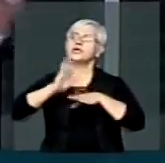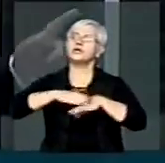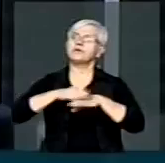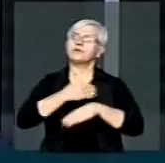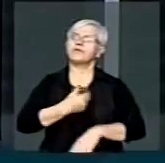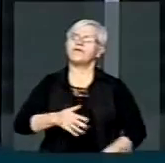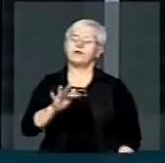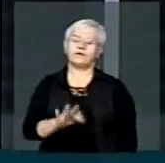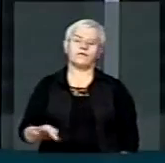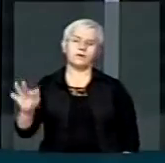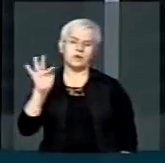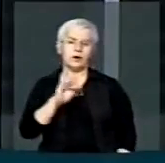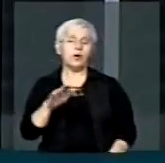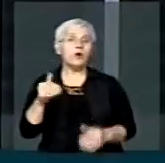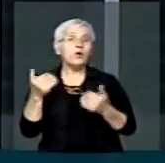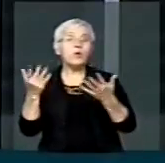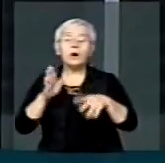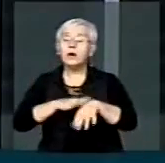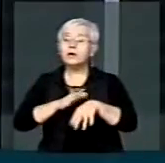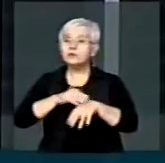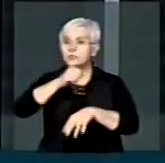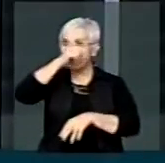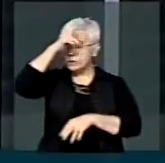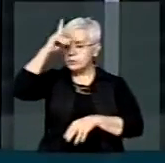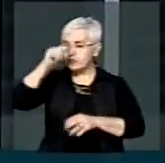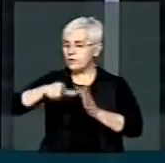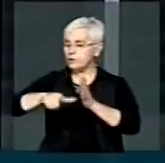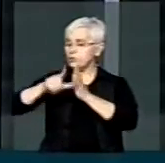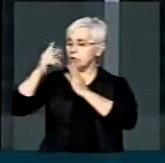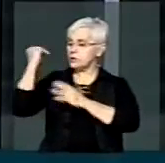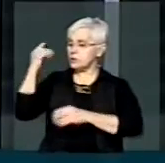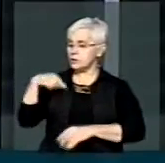Quando que as prefeituras receberam antes do nosso governo